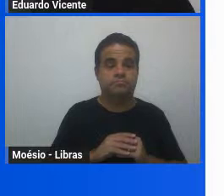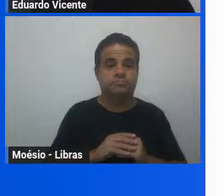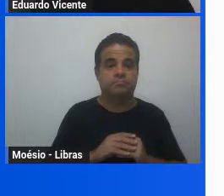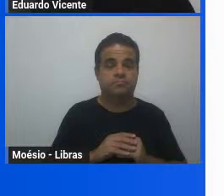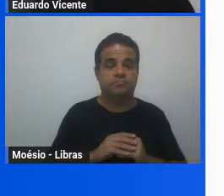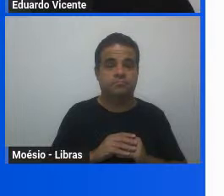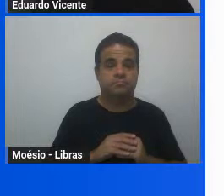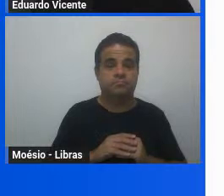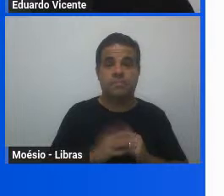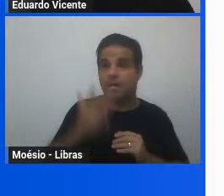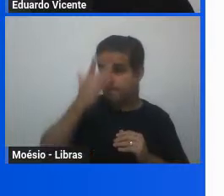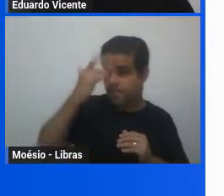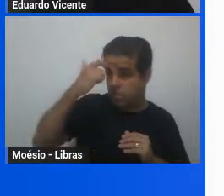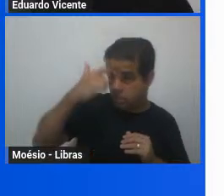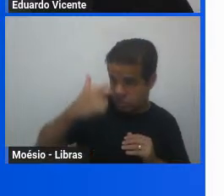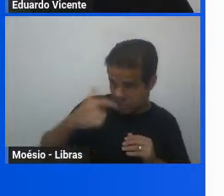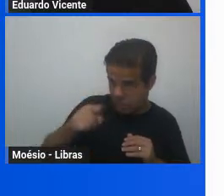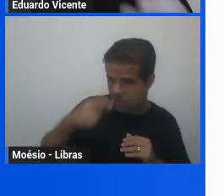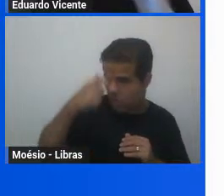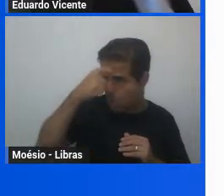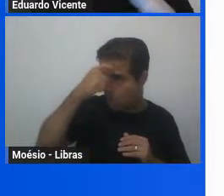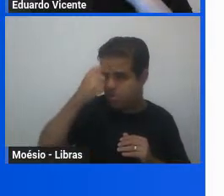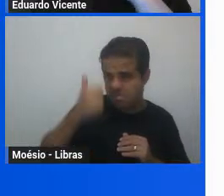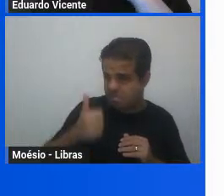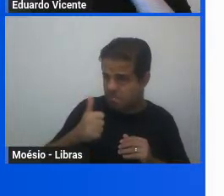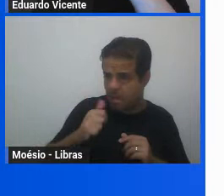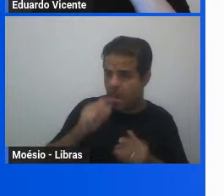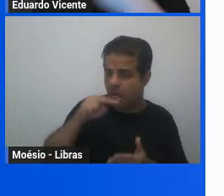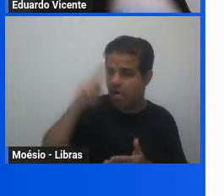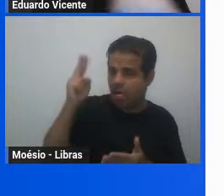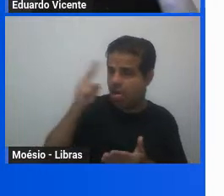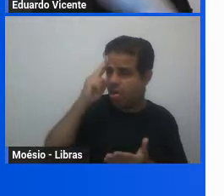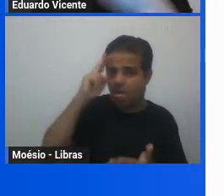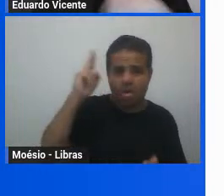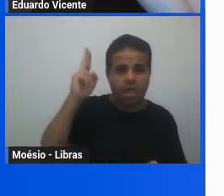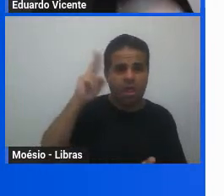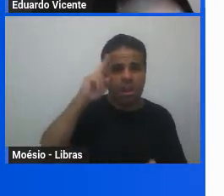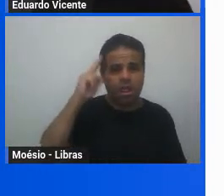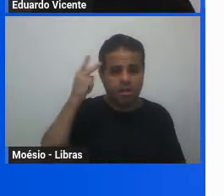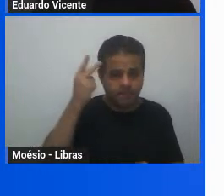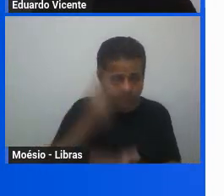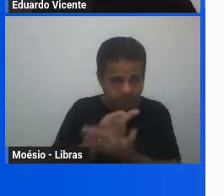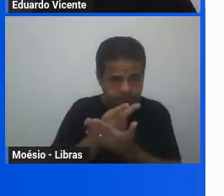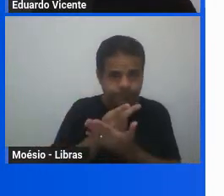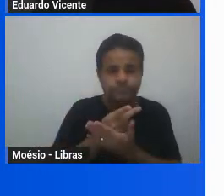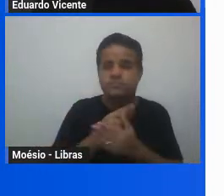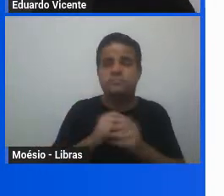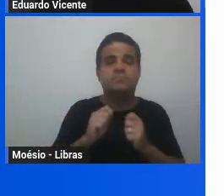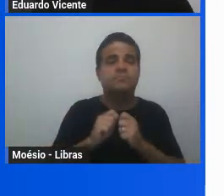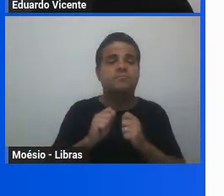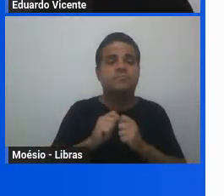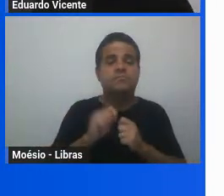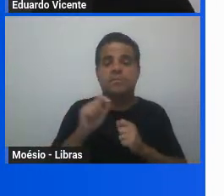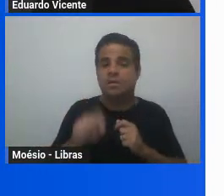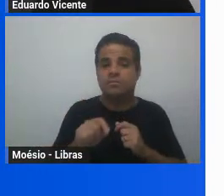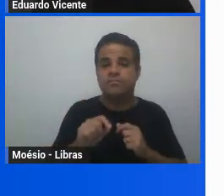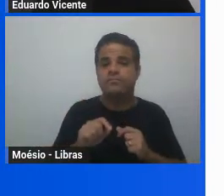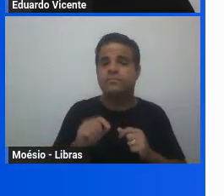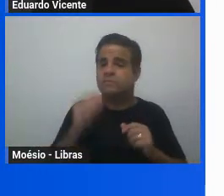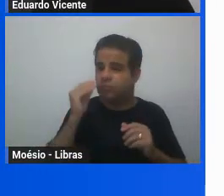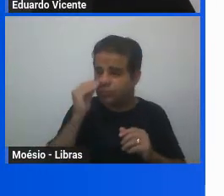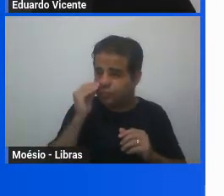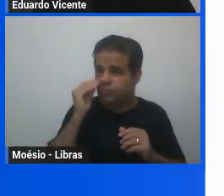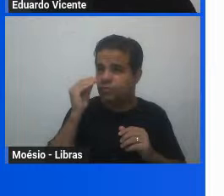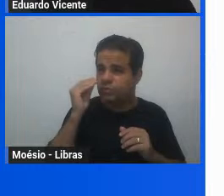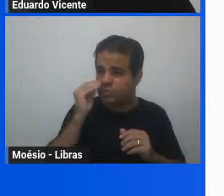Quando a pessoa está inconsciente ou desmaiada e com as vias aéreas obstruídas, e você tentou de toda maneira a manobra